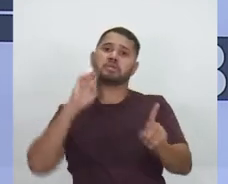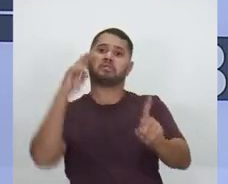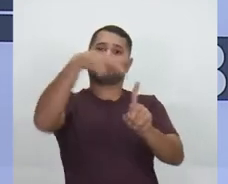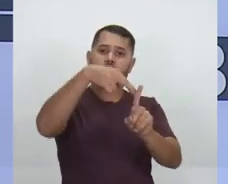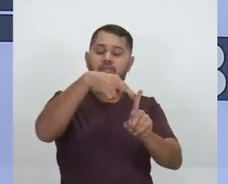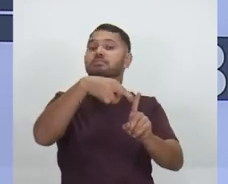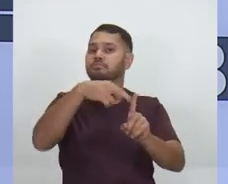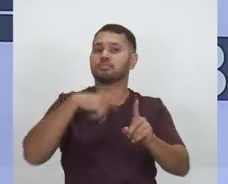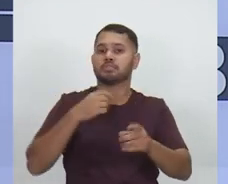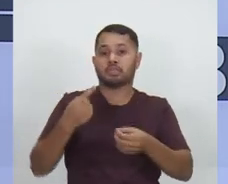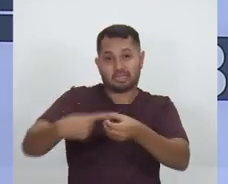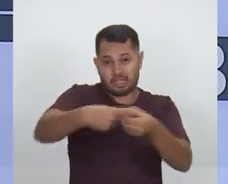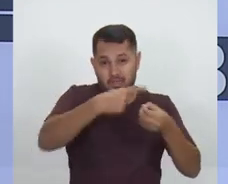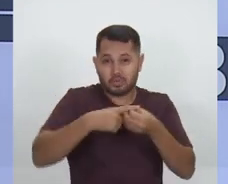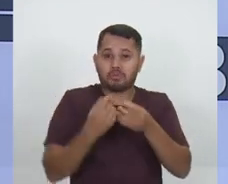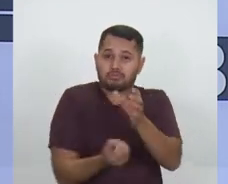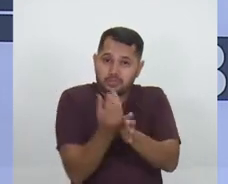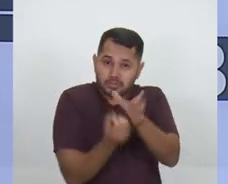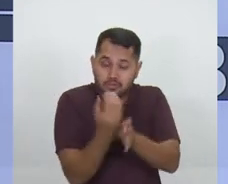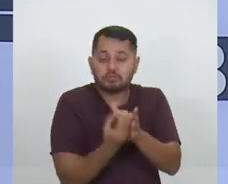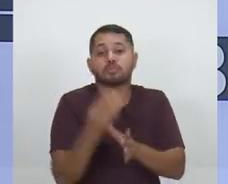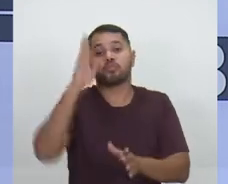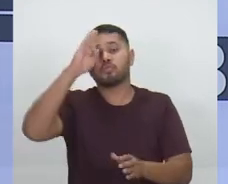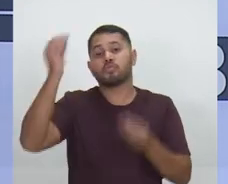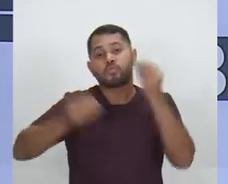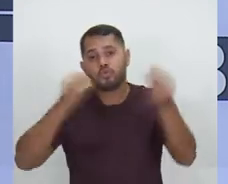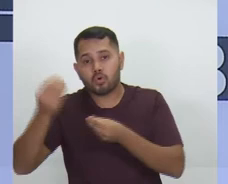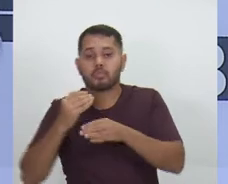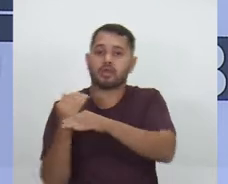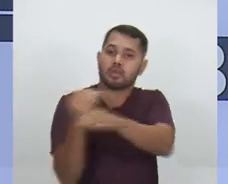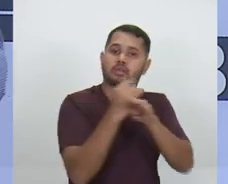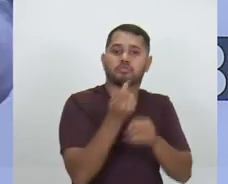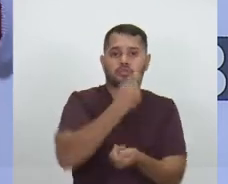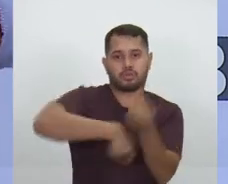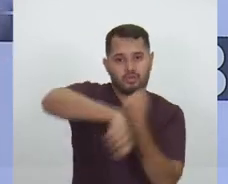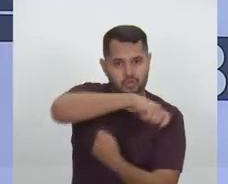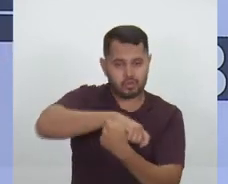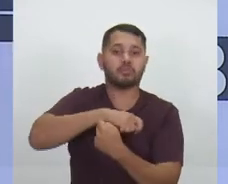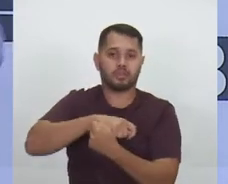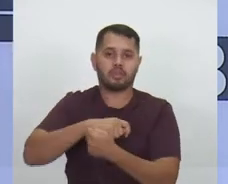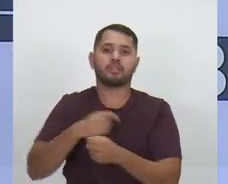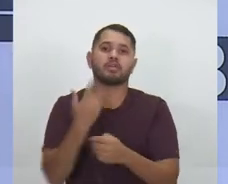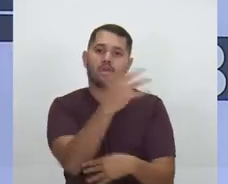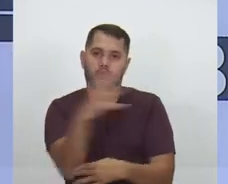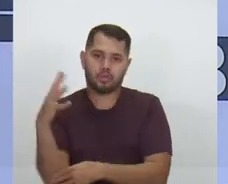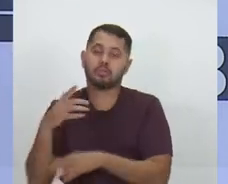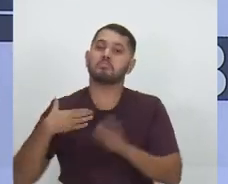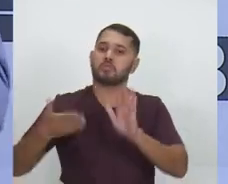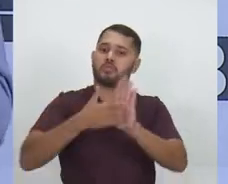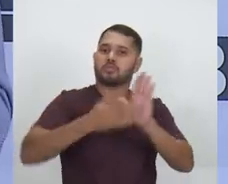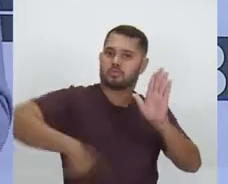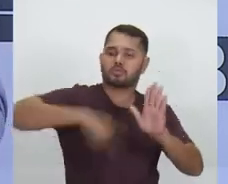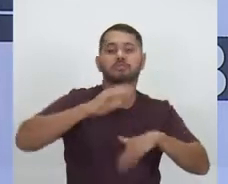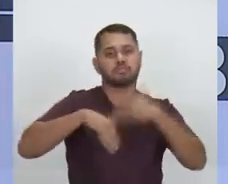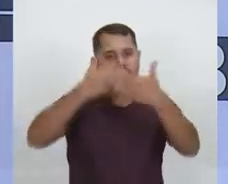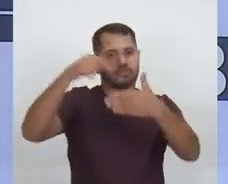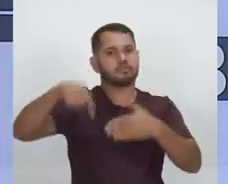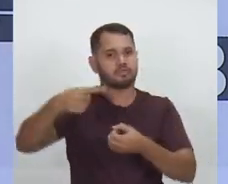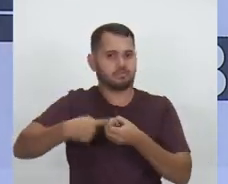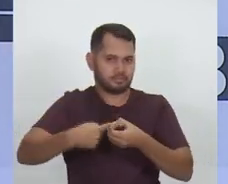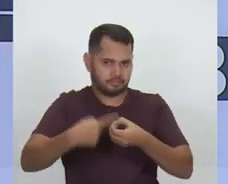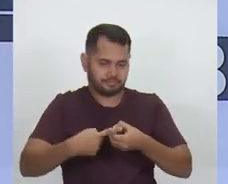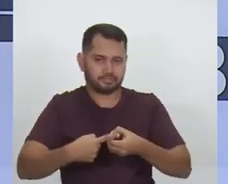desenvolver o interior do estado do amazonas através do zoneamento econômico-ecológico essa é a nossa proposta de desenvolvimento para o interior